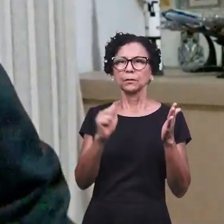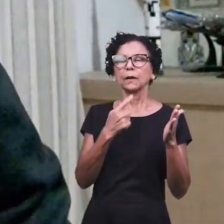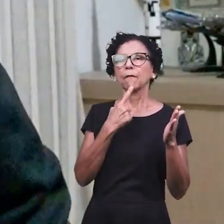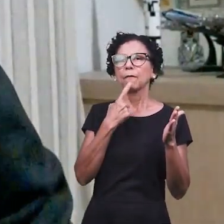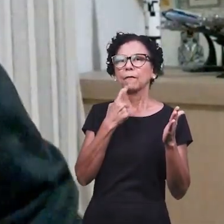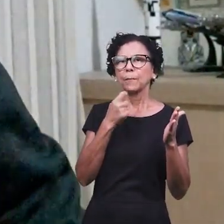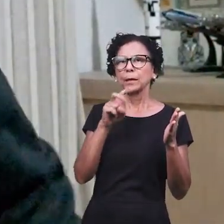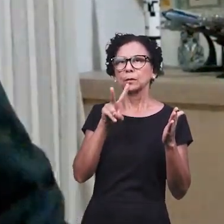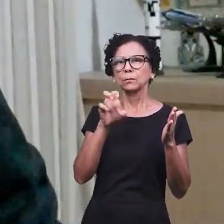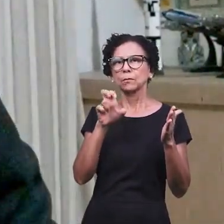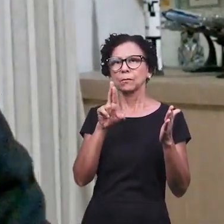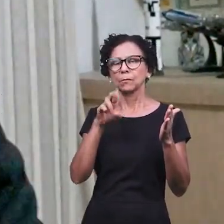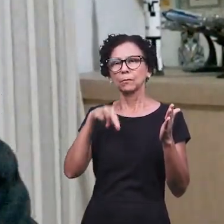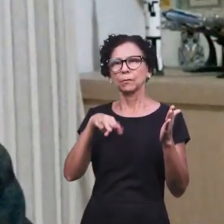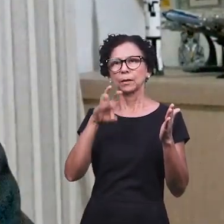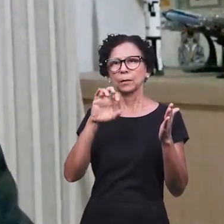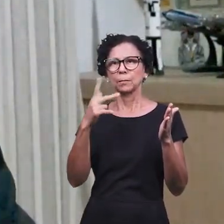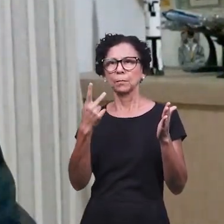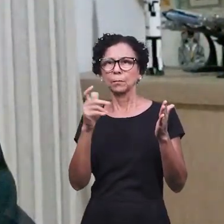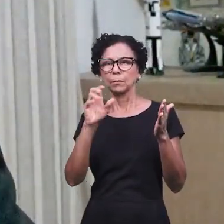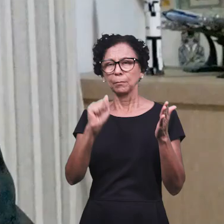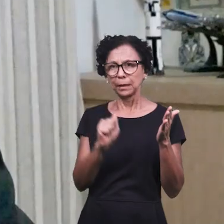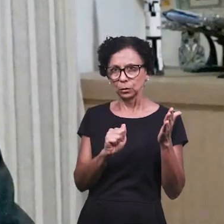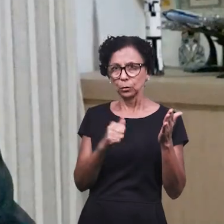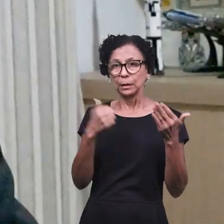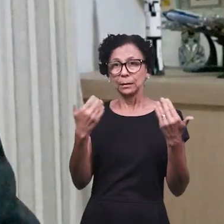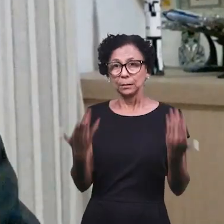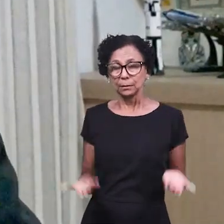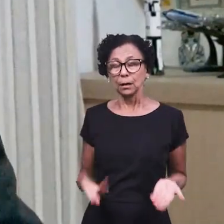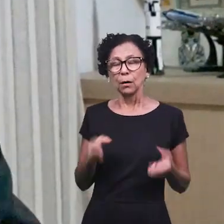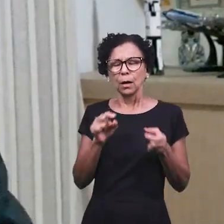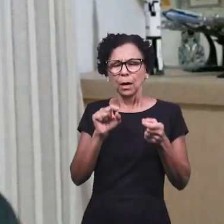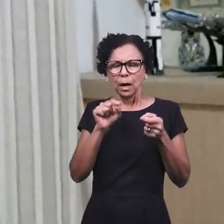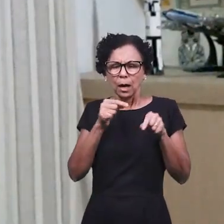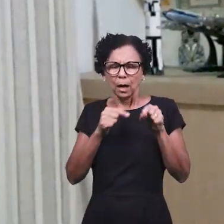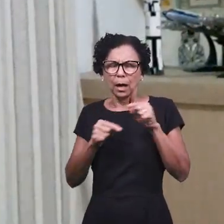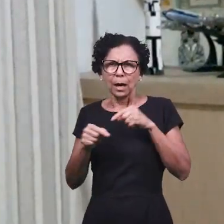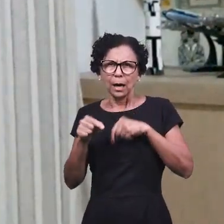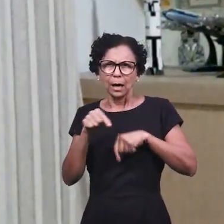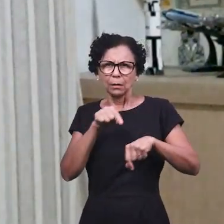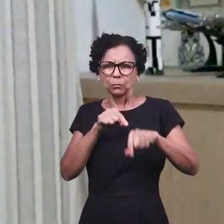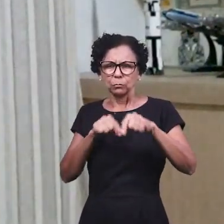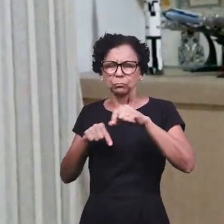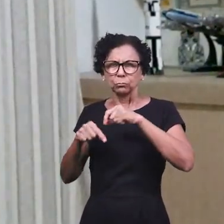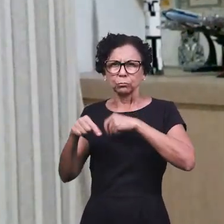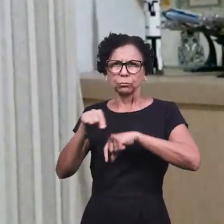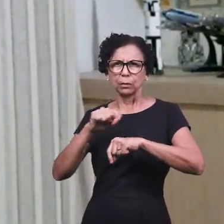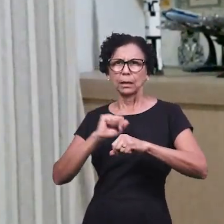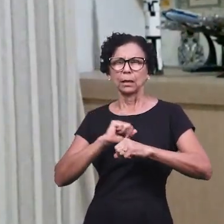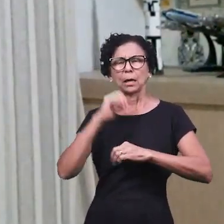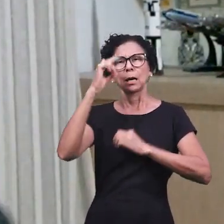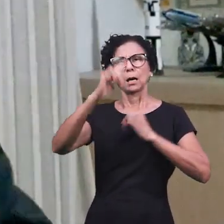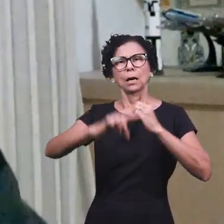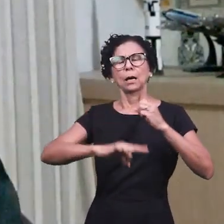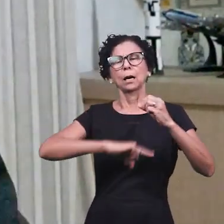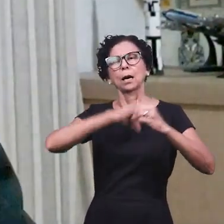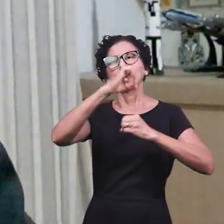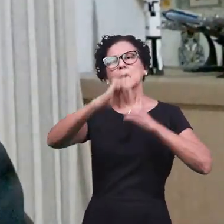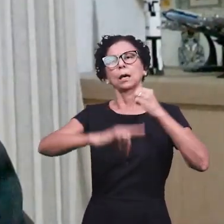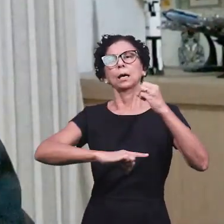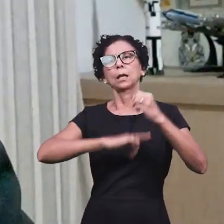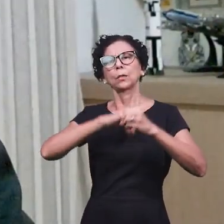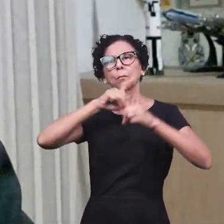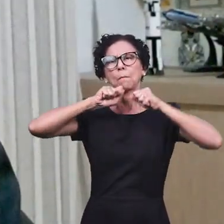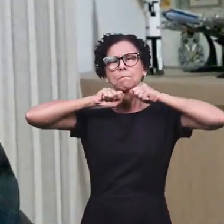nomes, infravermelho e ultravioleta. Pois bem, então cada átomo ele libera